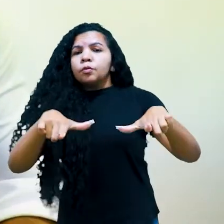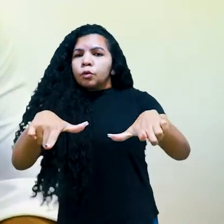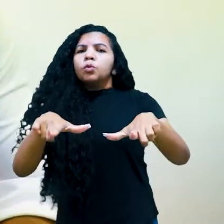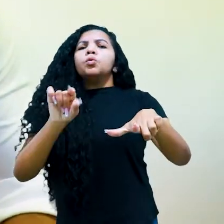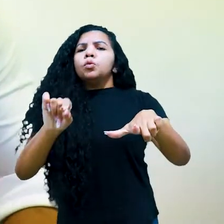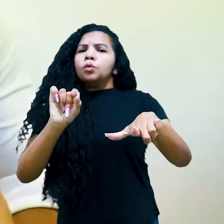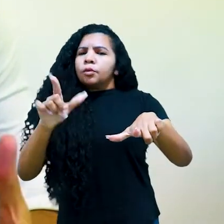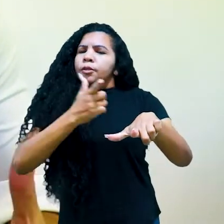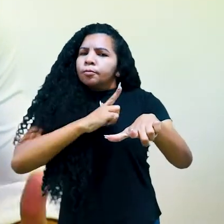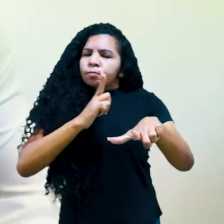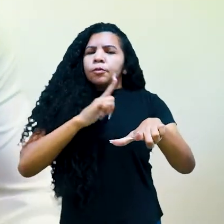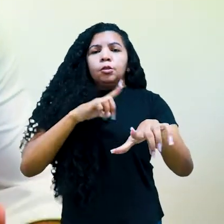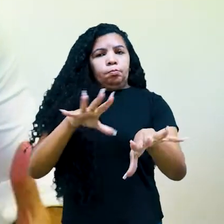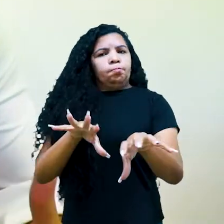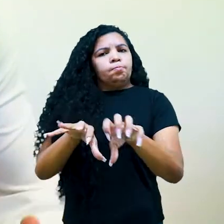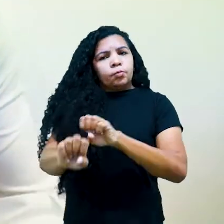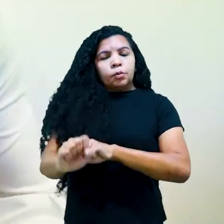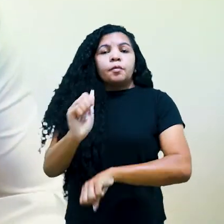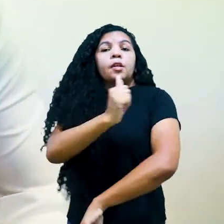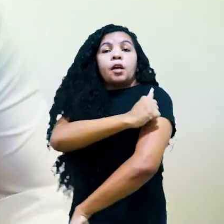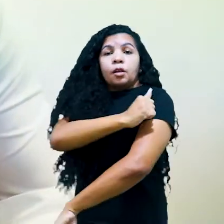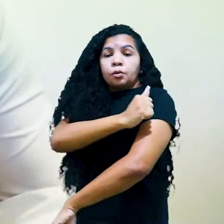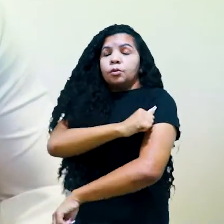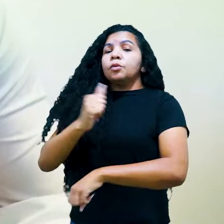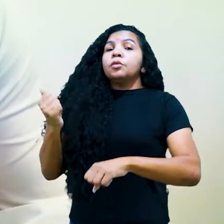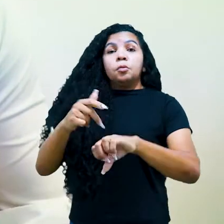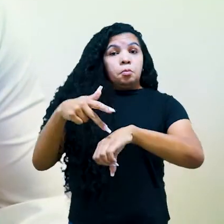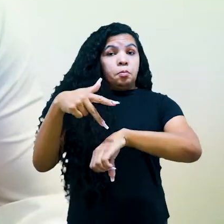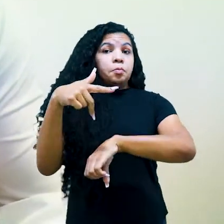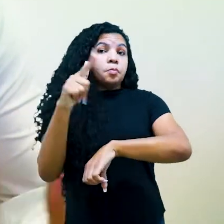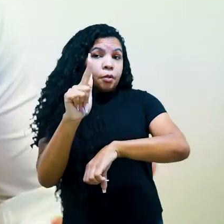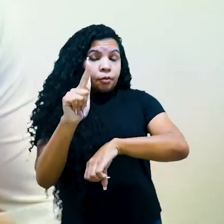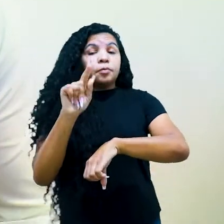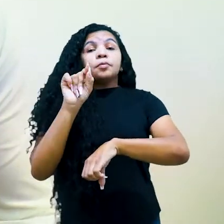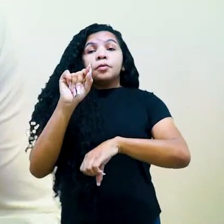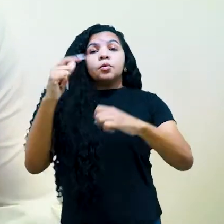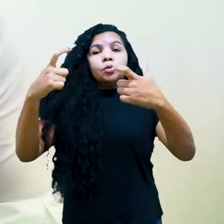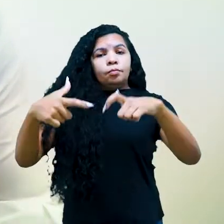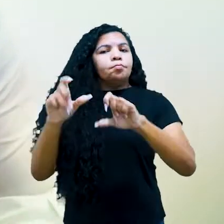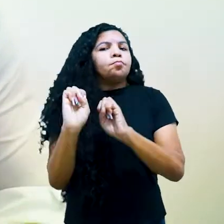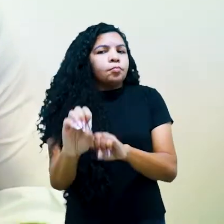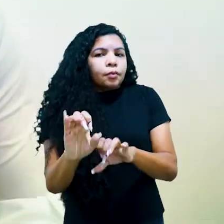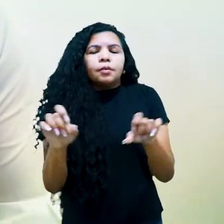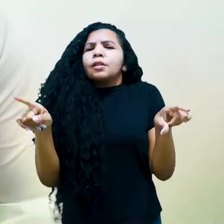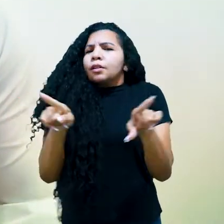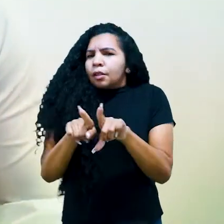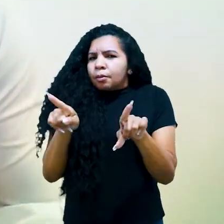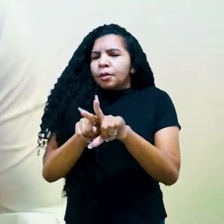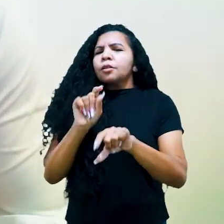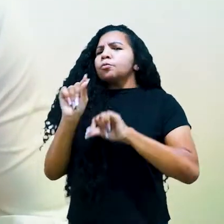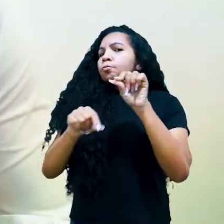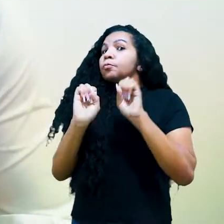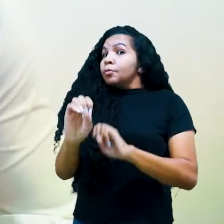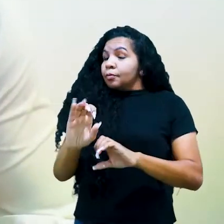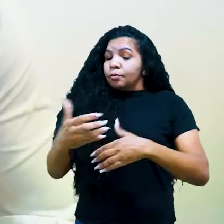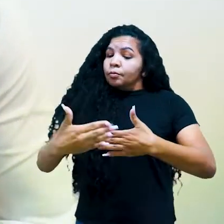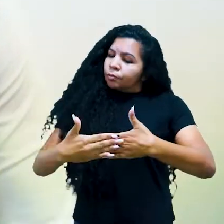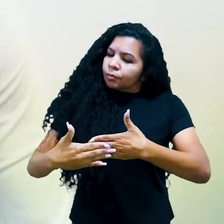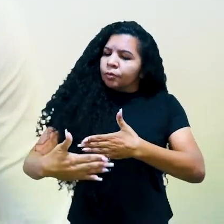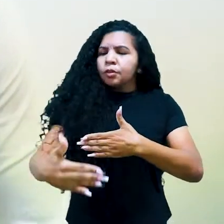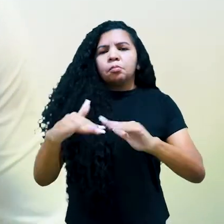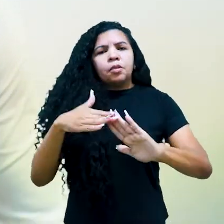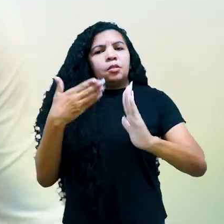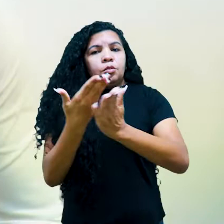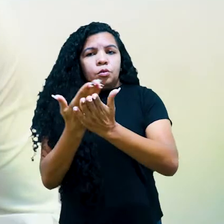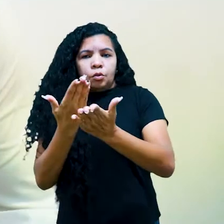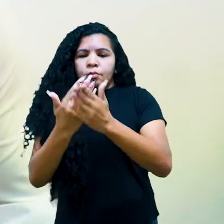certificação com a entrega de diplomas e certificados para os alunos de pós-graduação na área de educação e também de